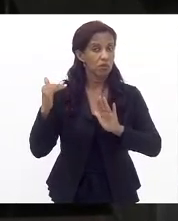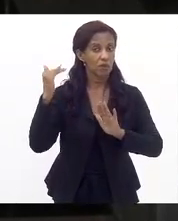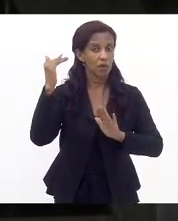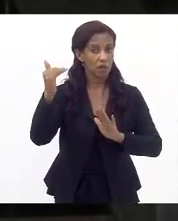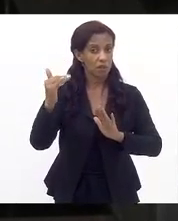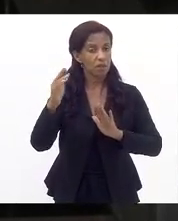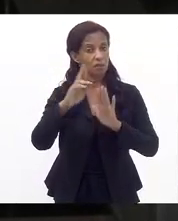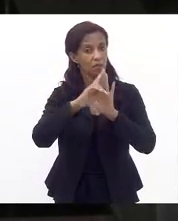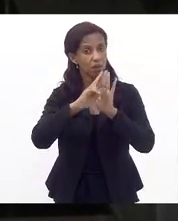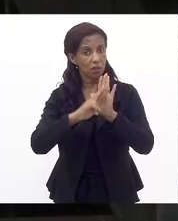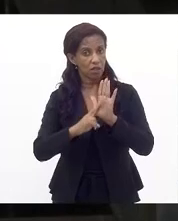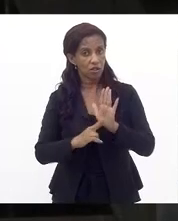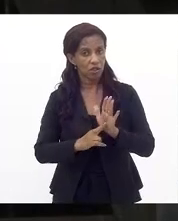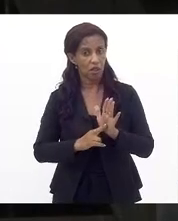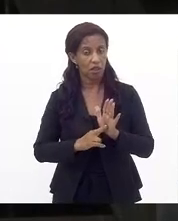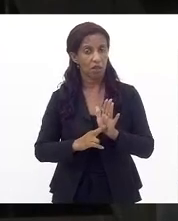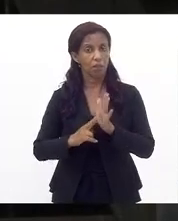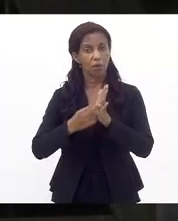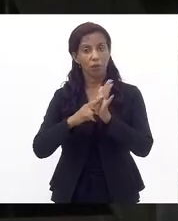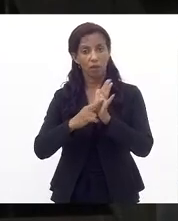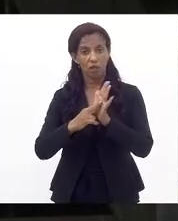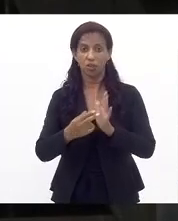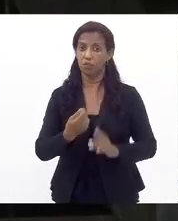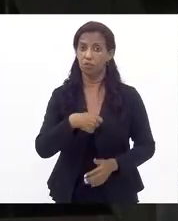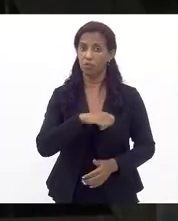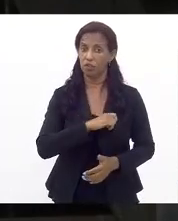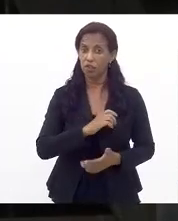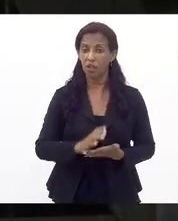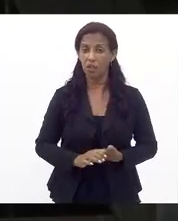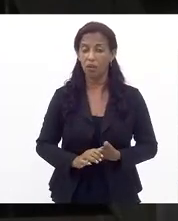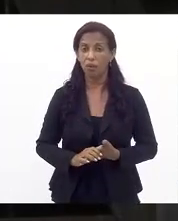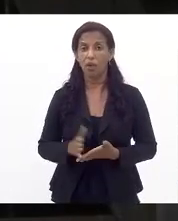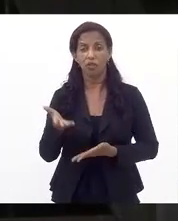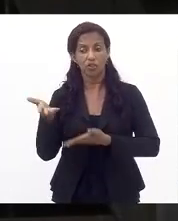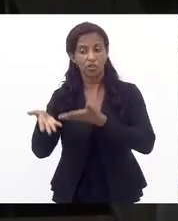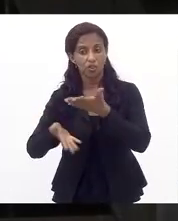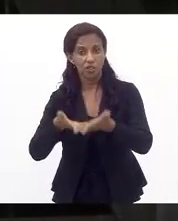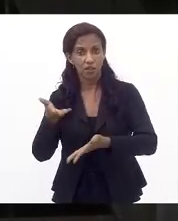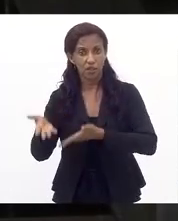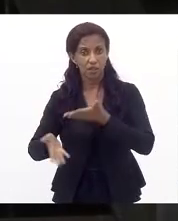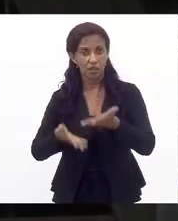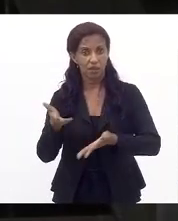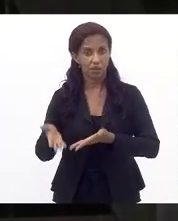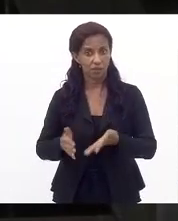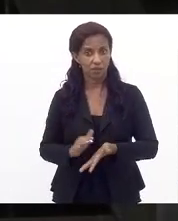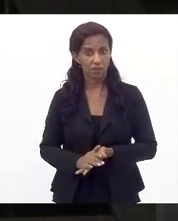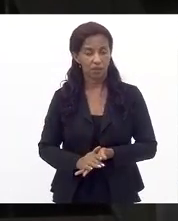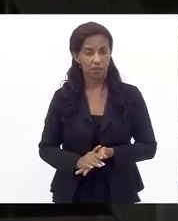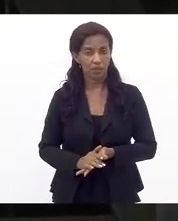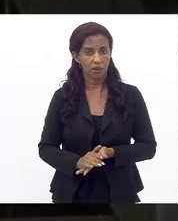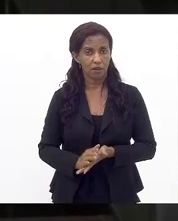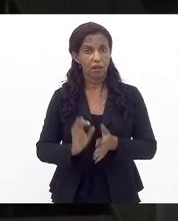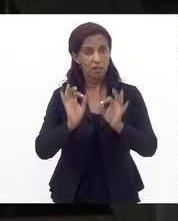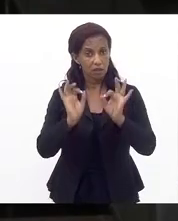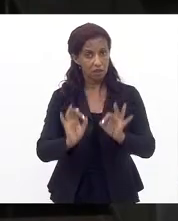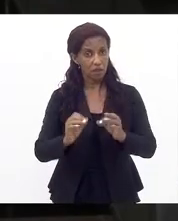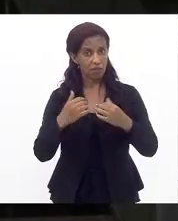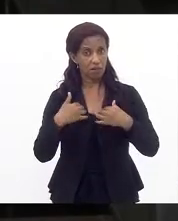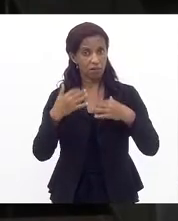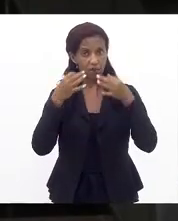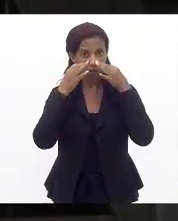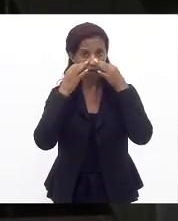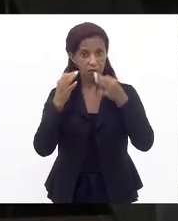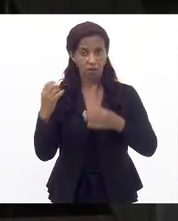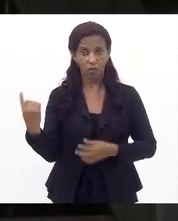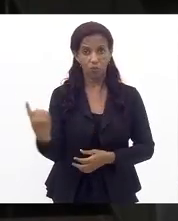das regras fixadas pelo regime de recuperação fiscal a gente tinha que tratar Deputado Luiz Paulo a Rigor do meu ponto de vista